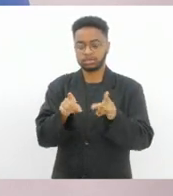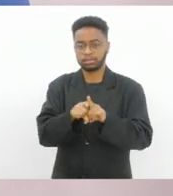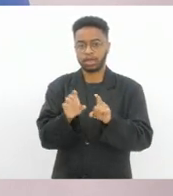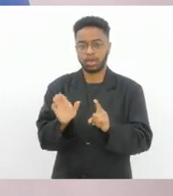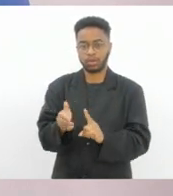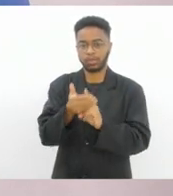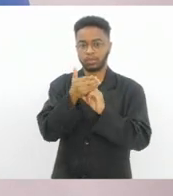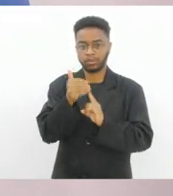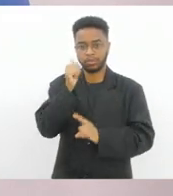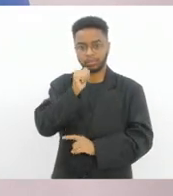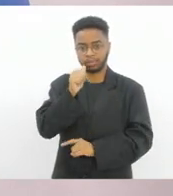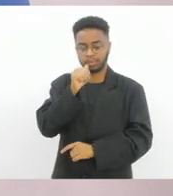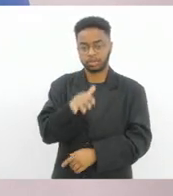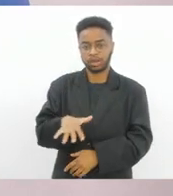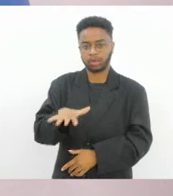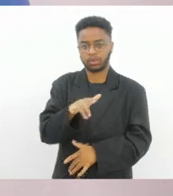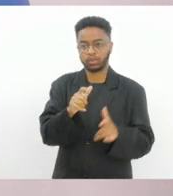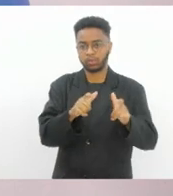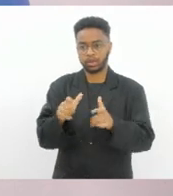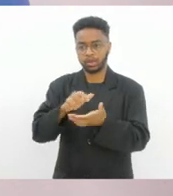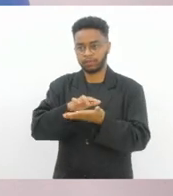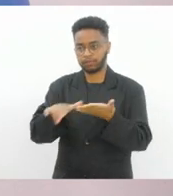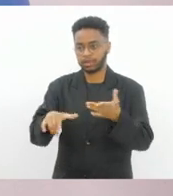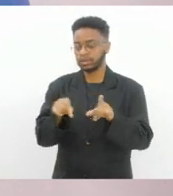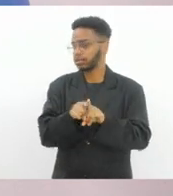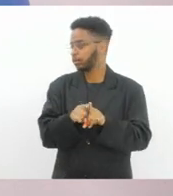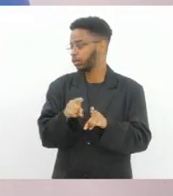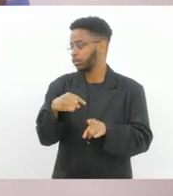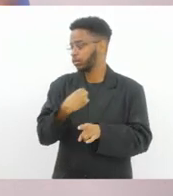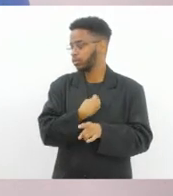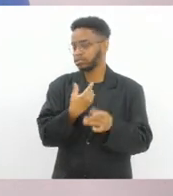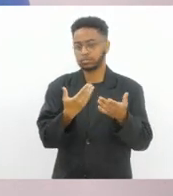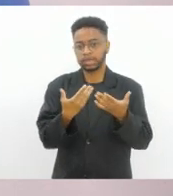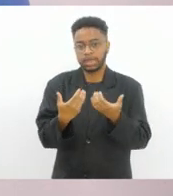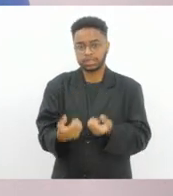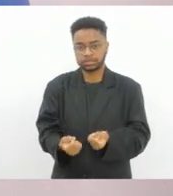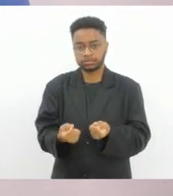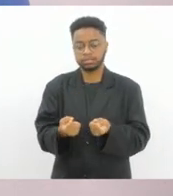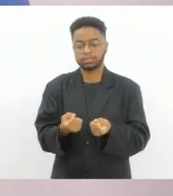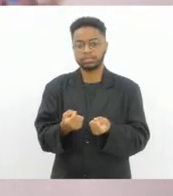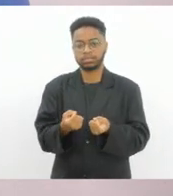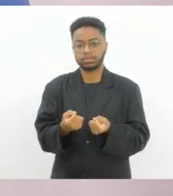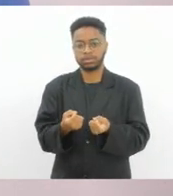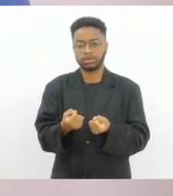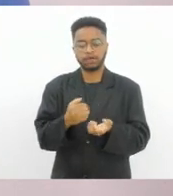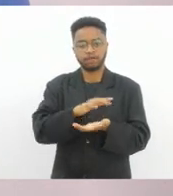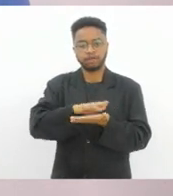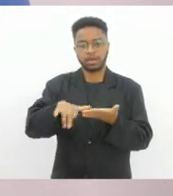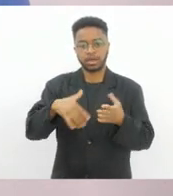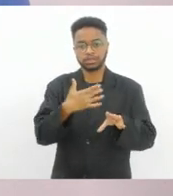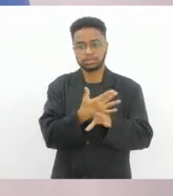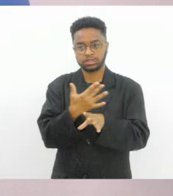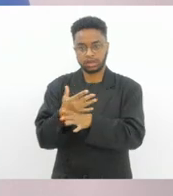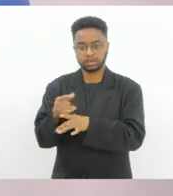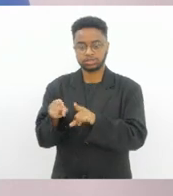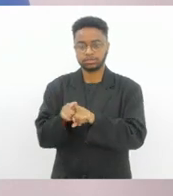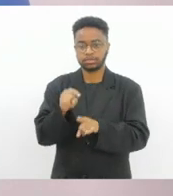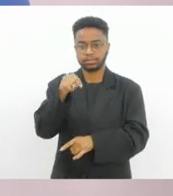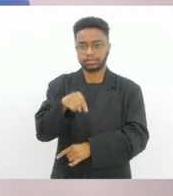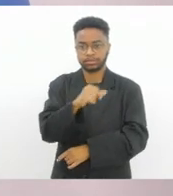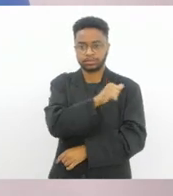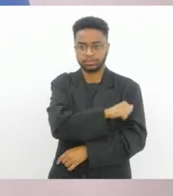das mulheres nos territórios. A gente tem recebido em diferentes municípios, inclusive do Rio de